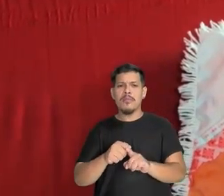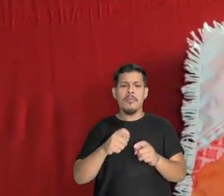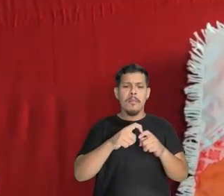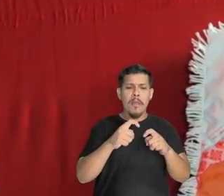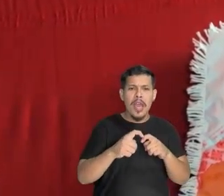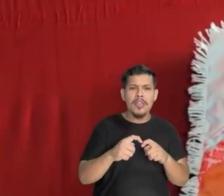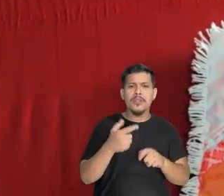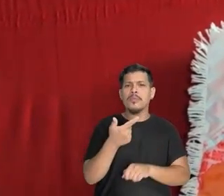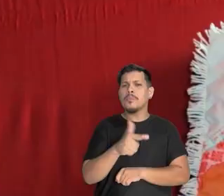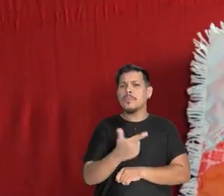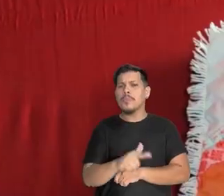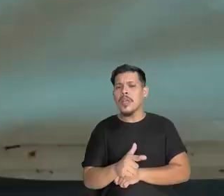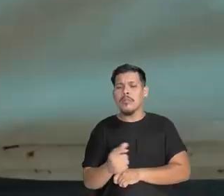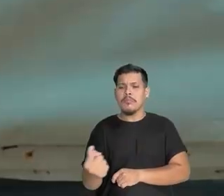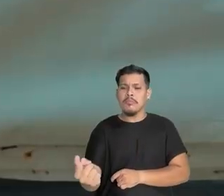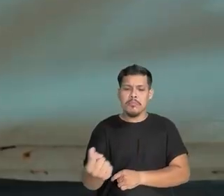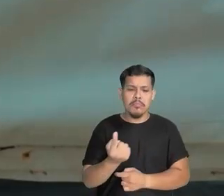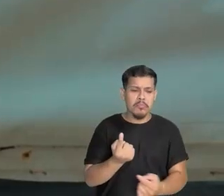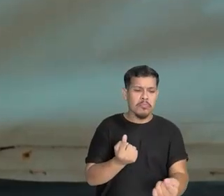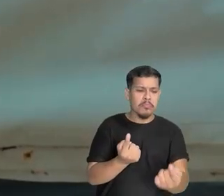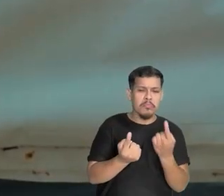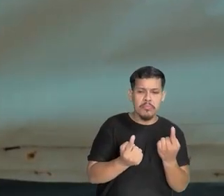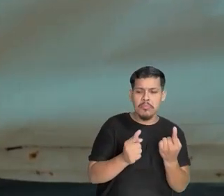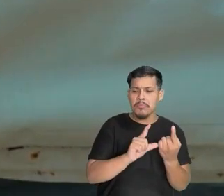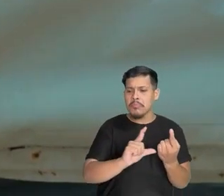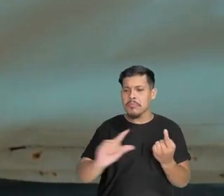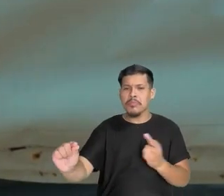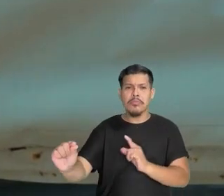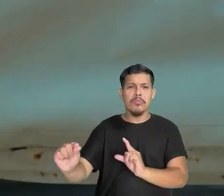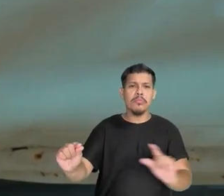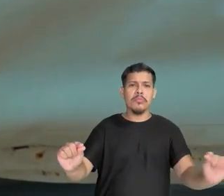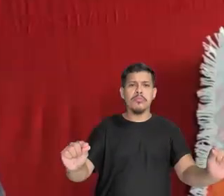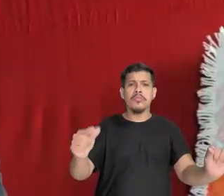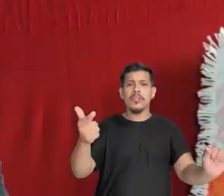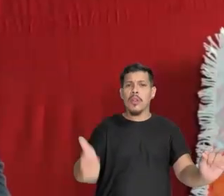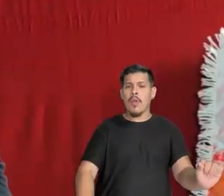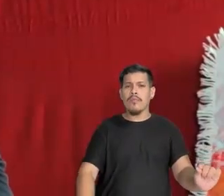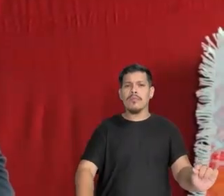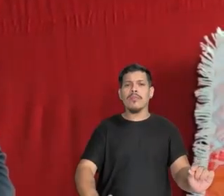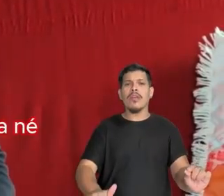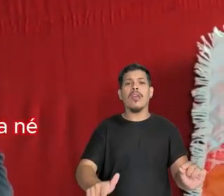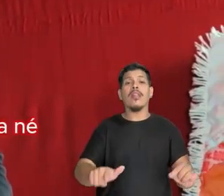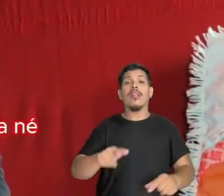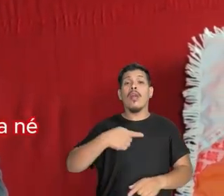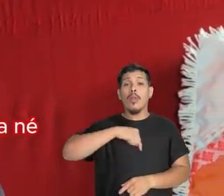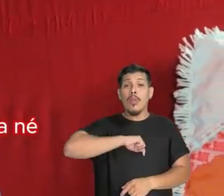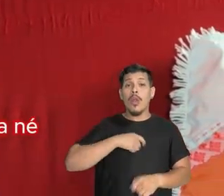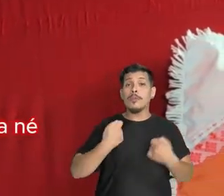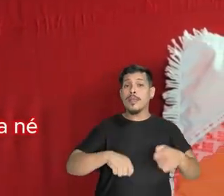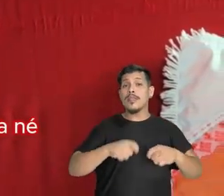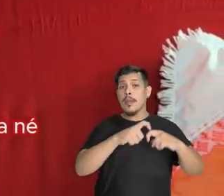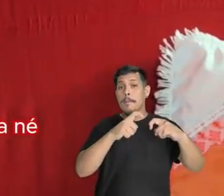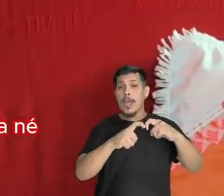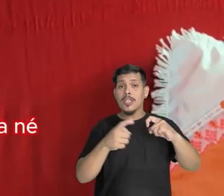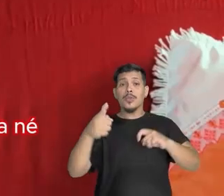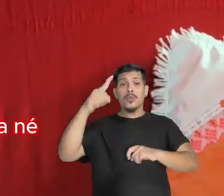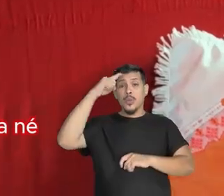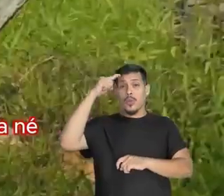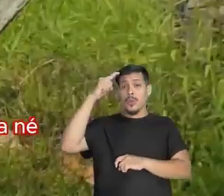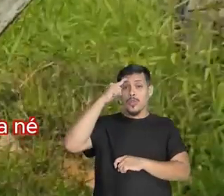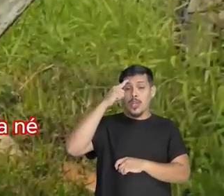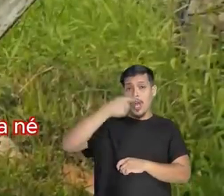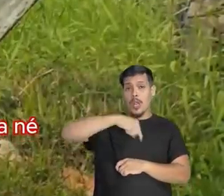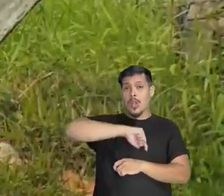Tem meses que não tem médico. Às vezes vem o médico, às vezes some de novo. Então, o que a gente precisa é de